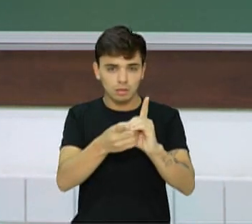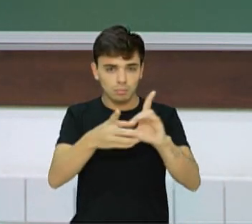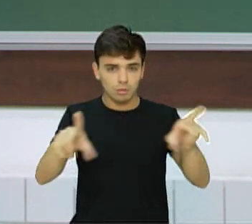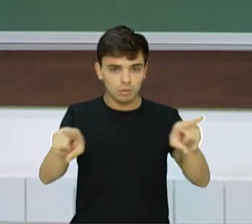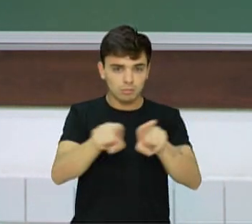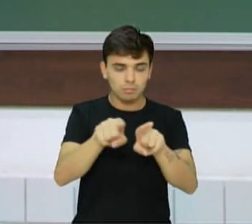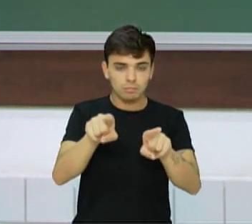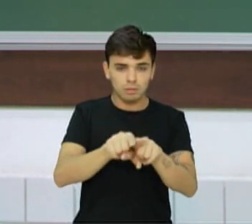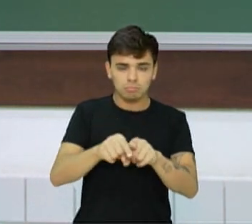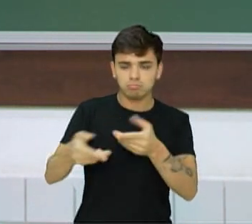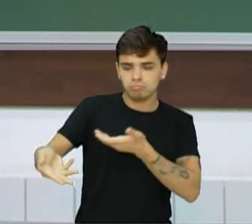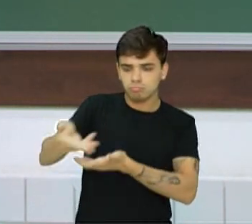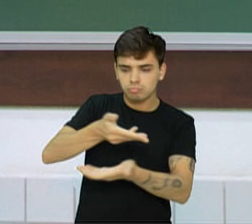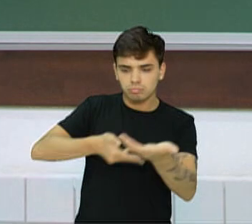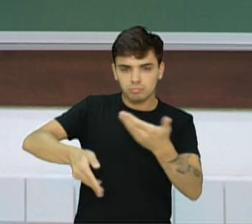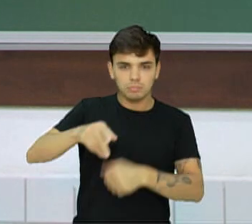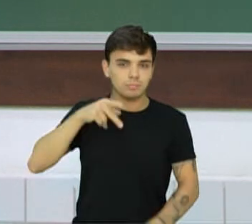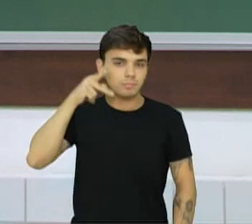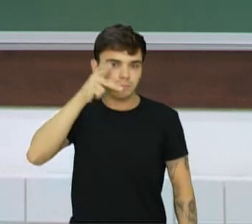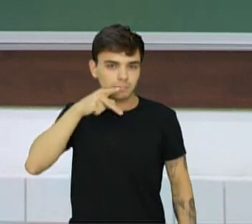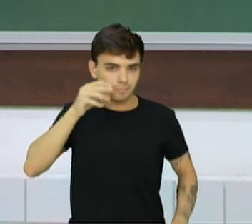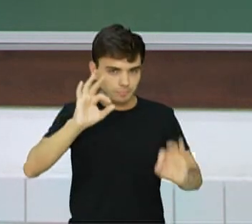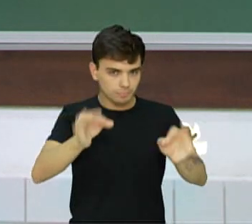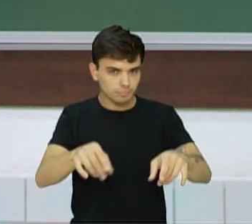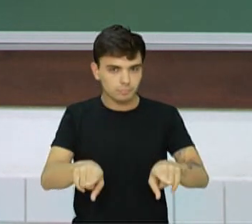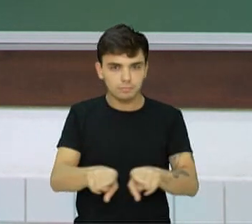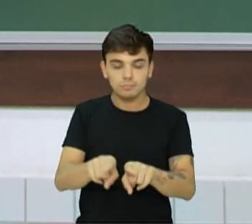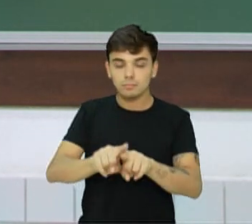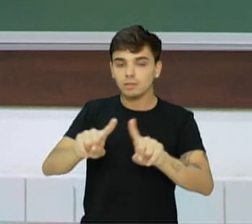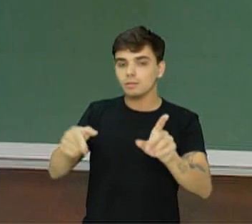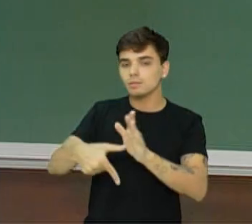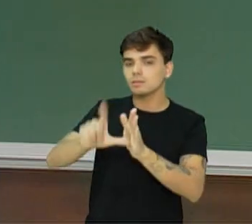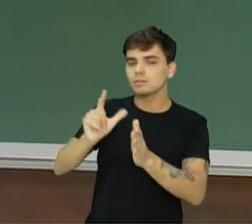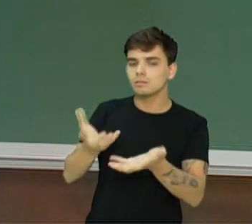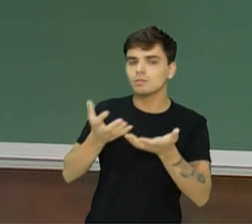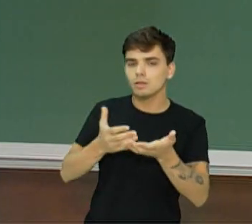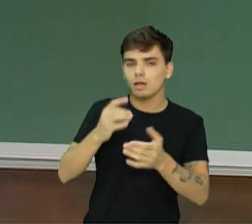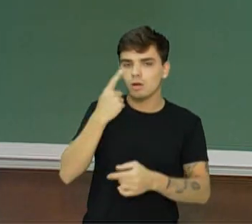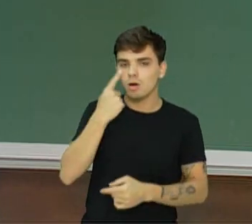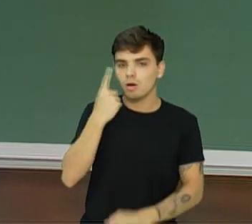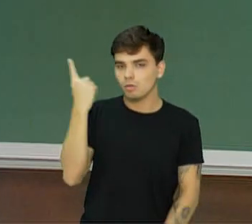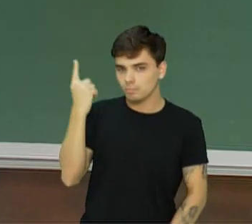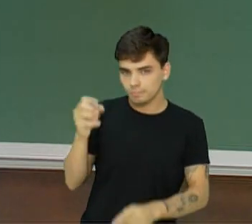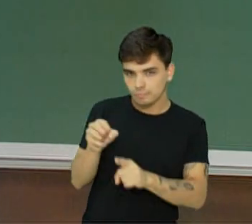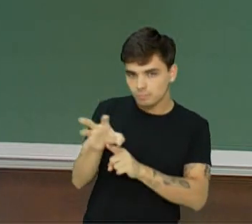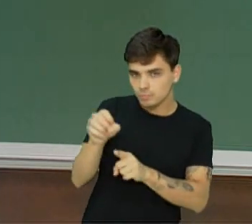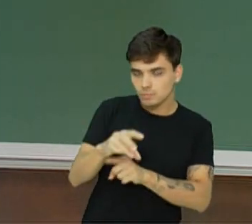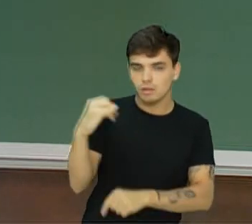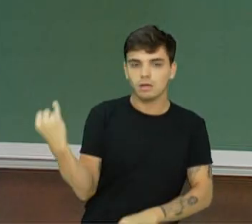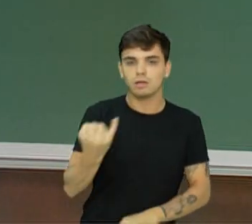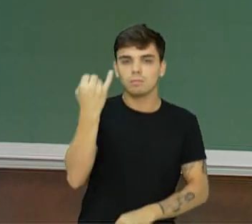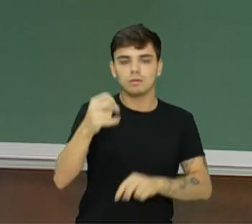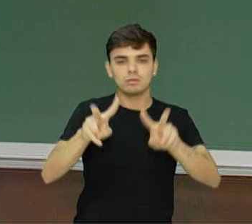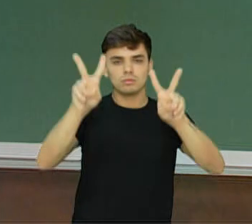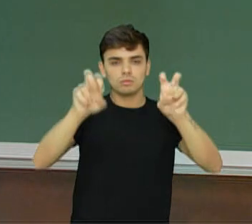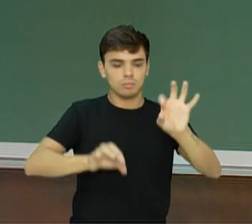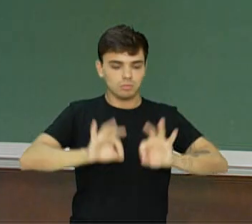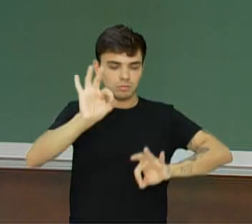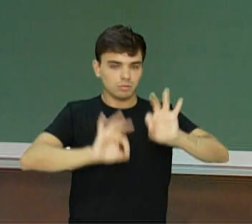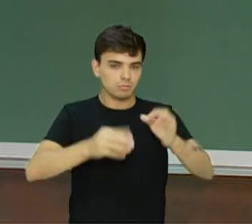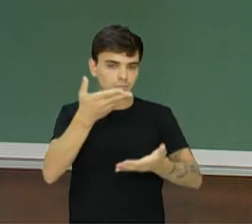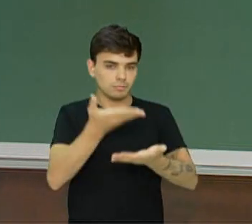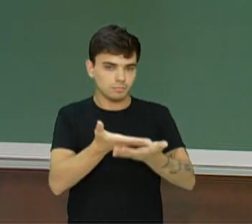democracia, participação política. Antes disso, eu quero deixar algumas dicas importantes de organização